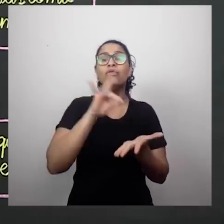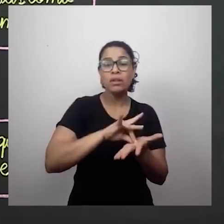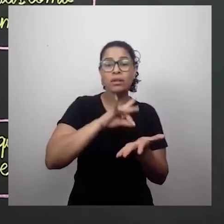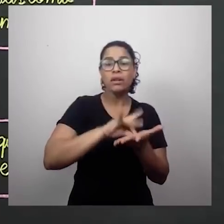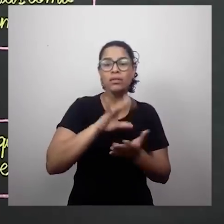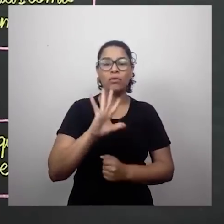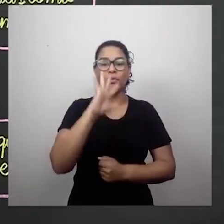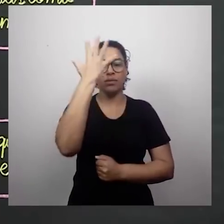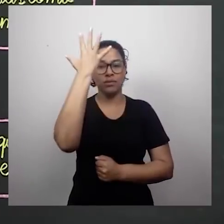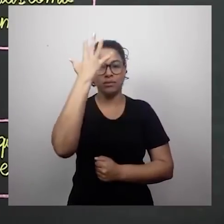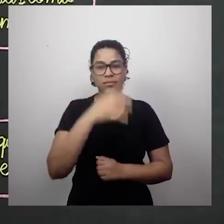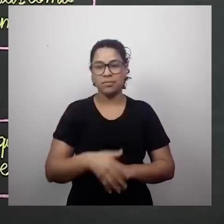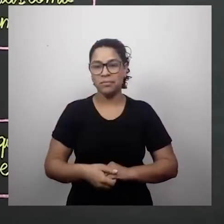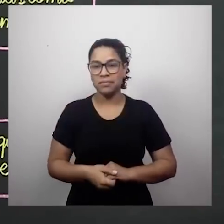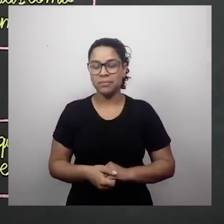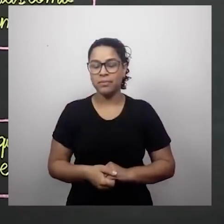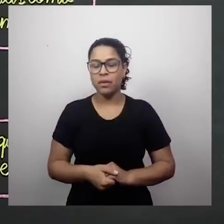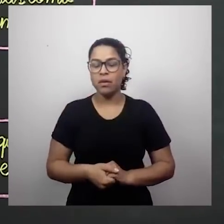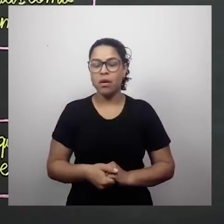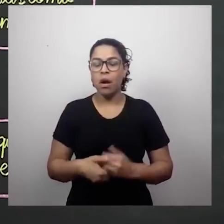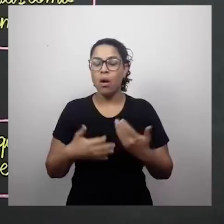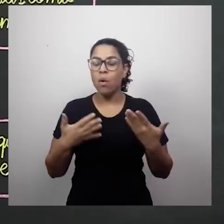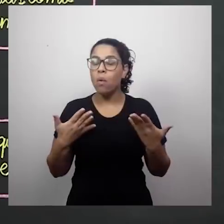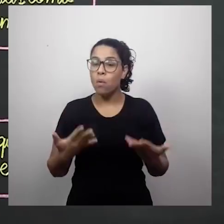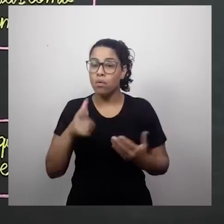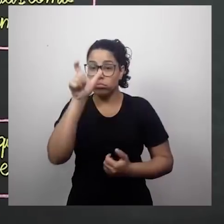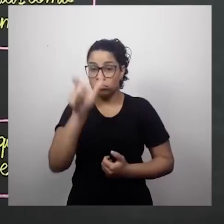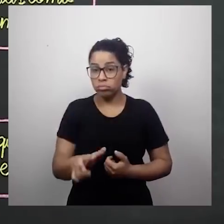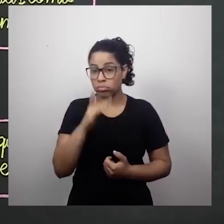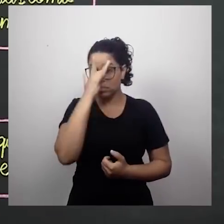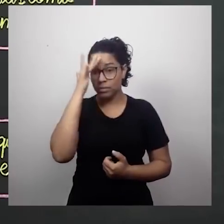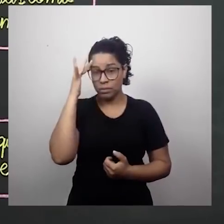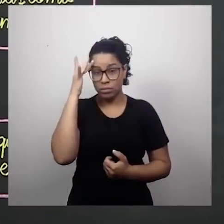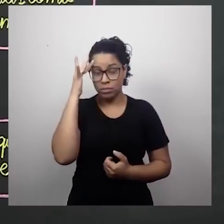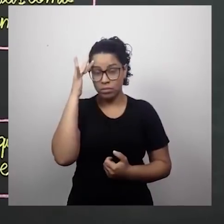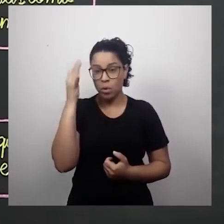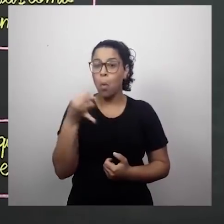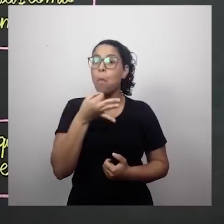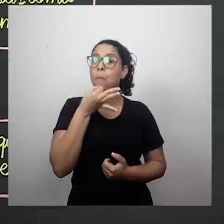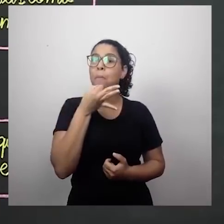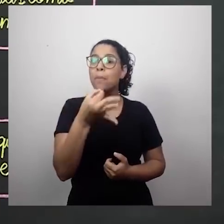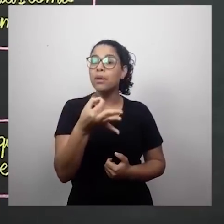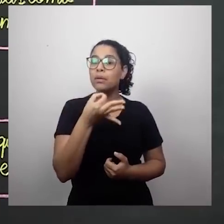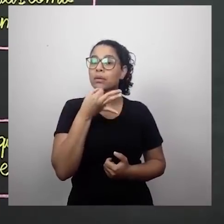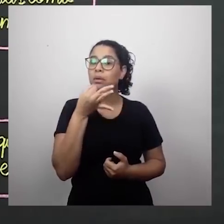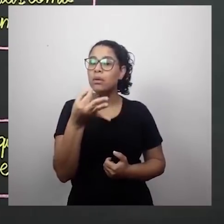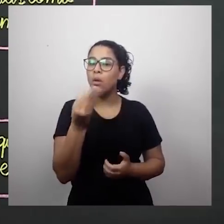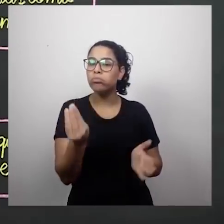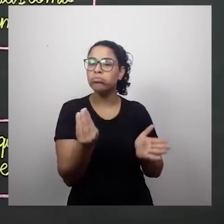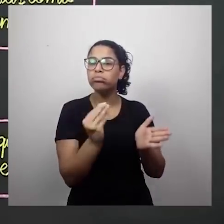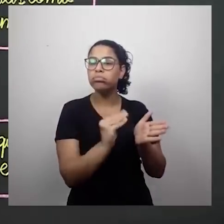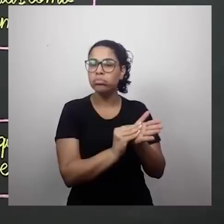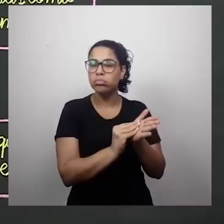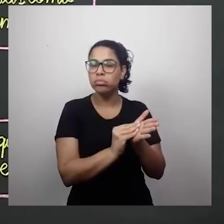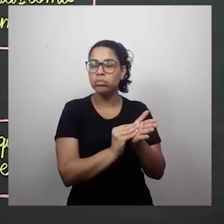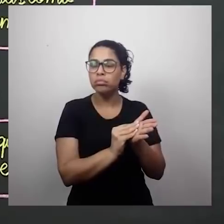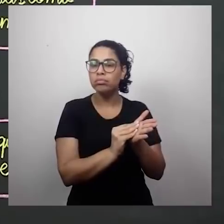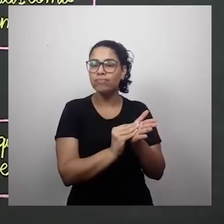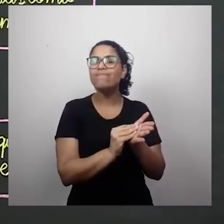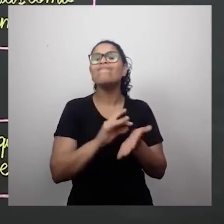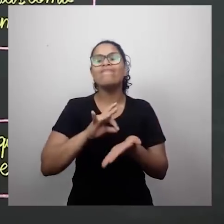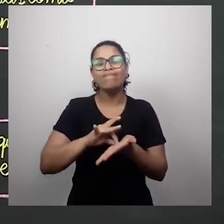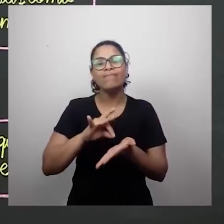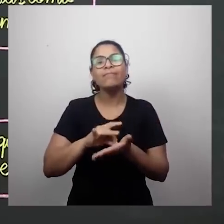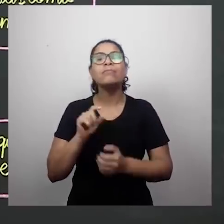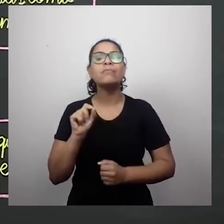ficcionais. Quando o jornalista coloca um ponto de vista e uma opinião na reportagem, de fato, é o